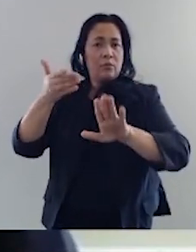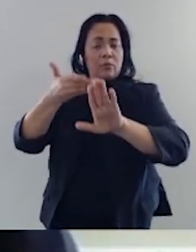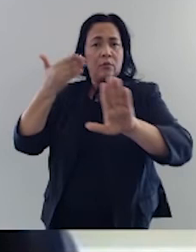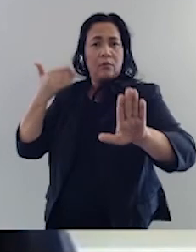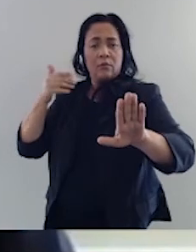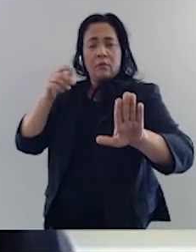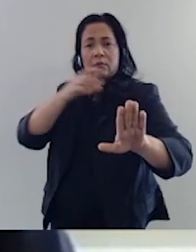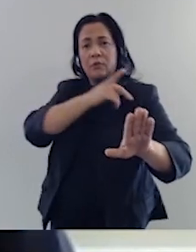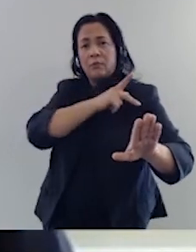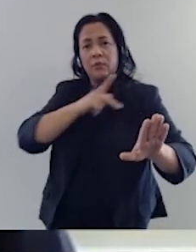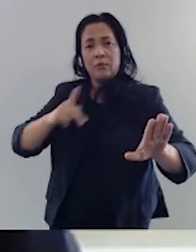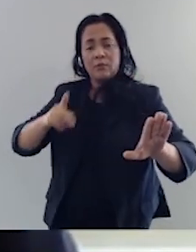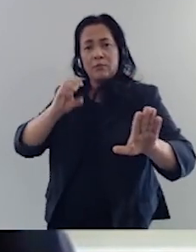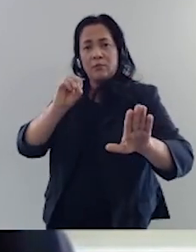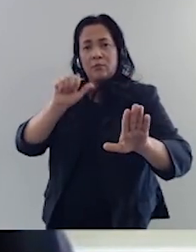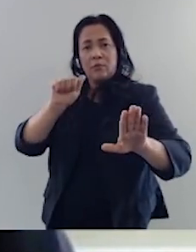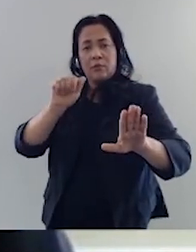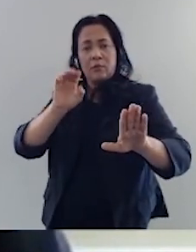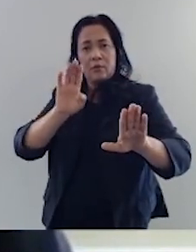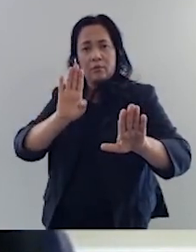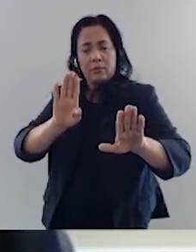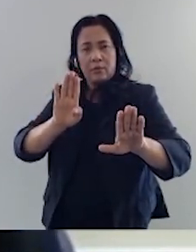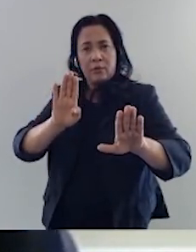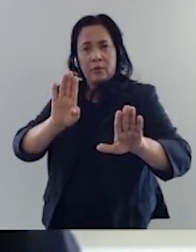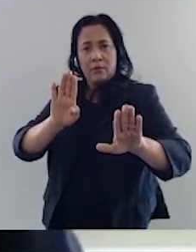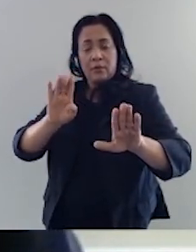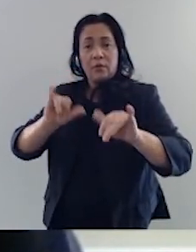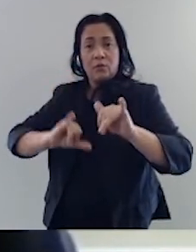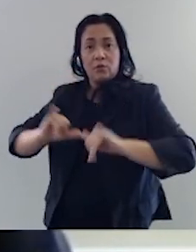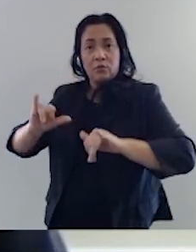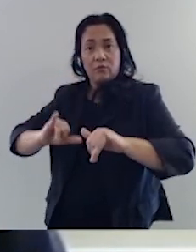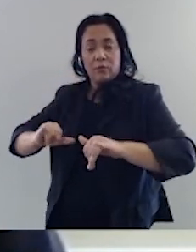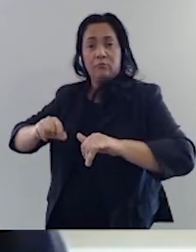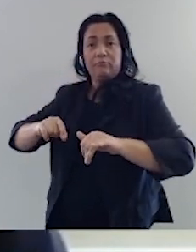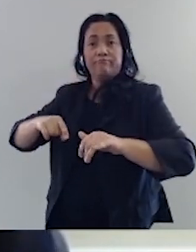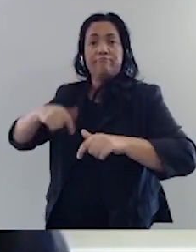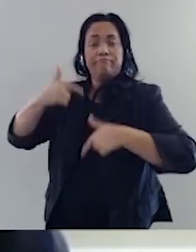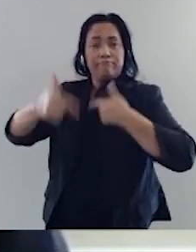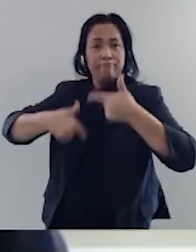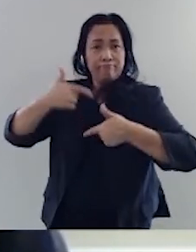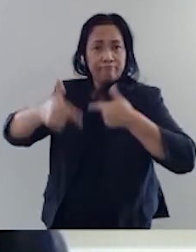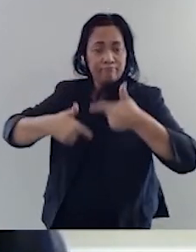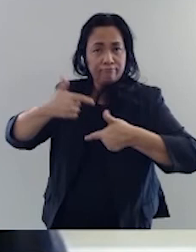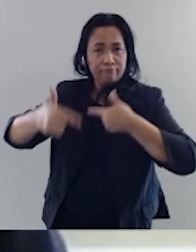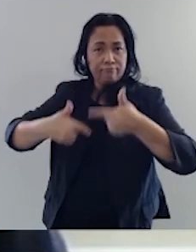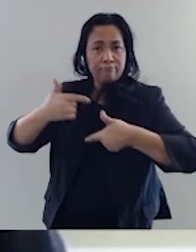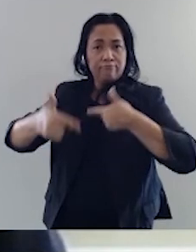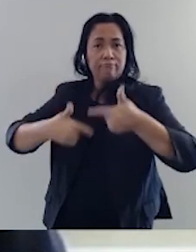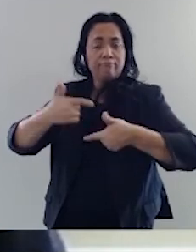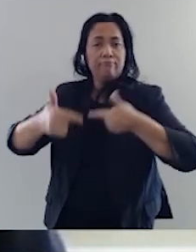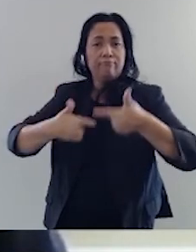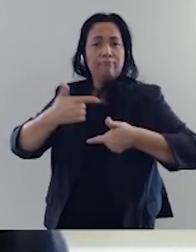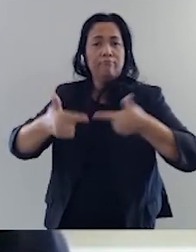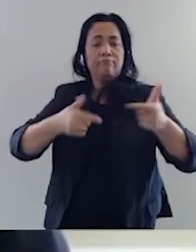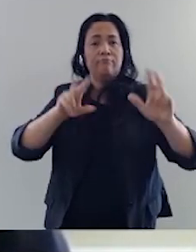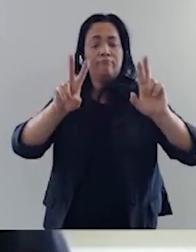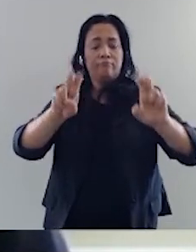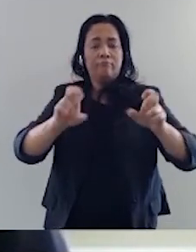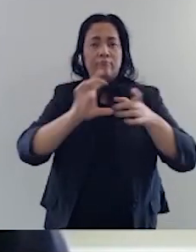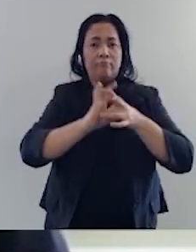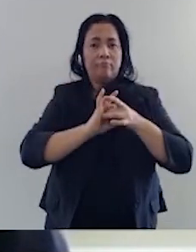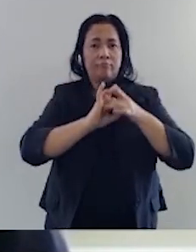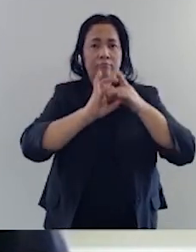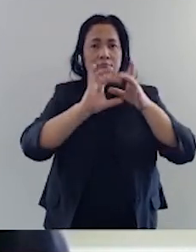atentado, inclusive, por conta exatamente da nossa luta em favor da redemocratização, que vitimou a